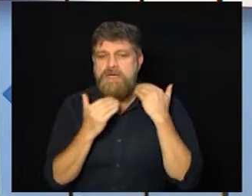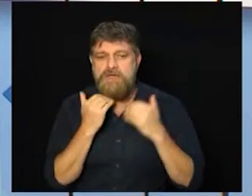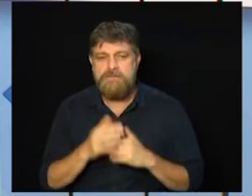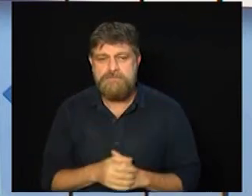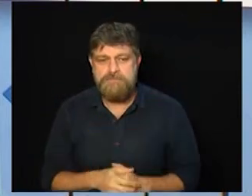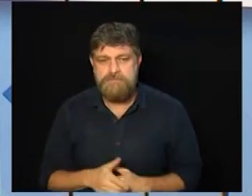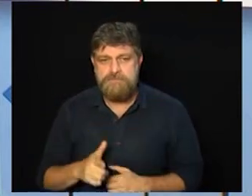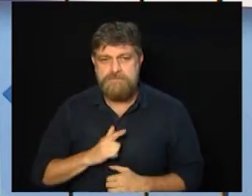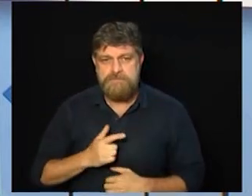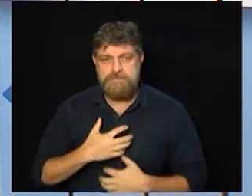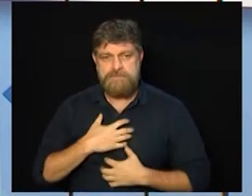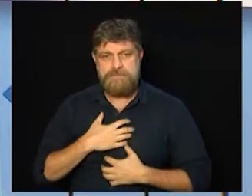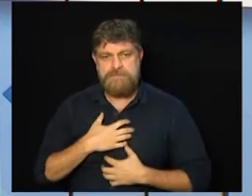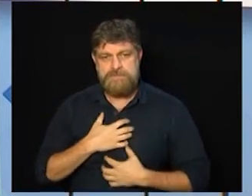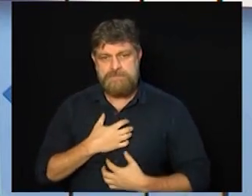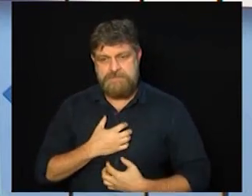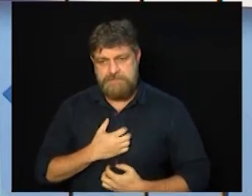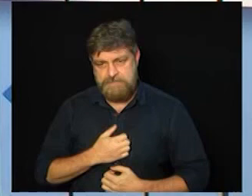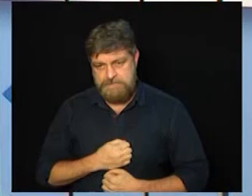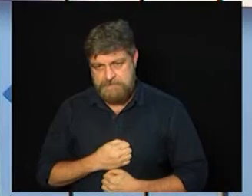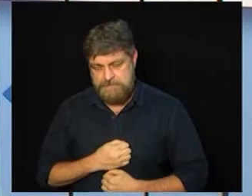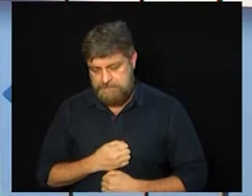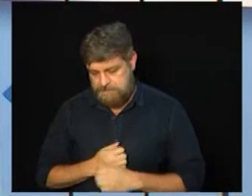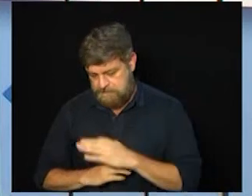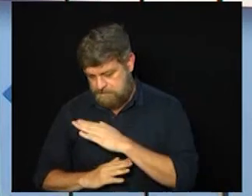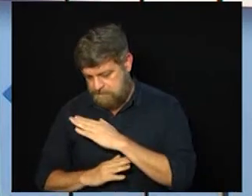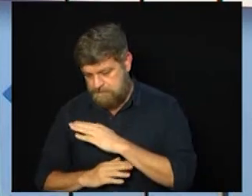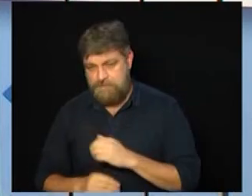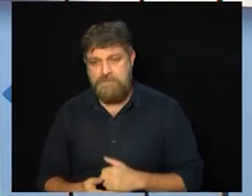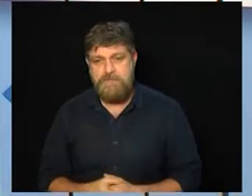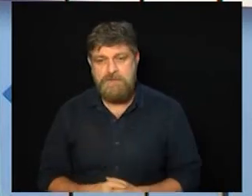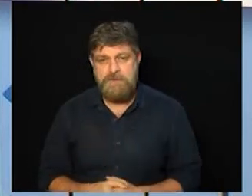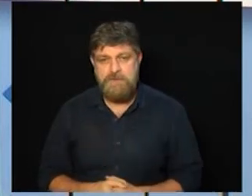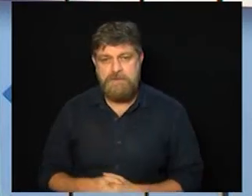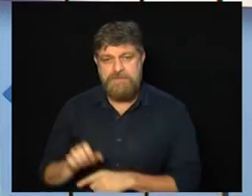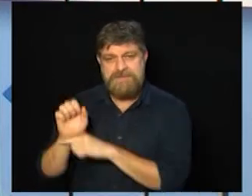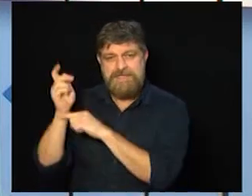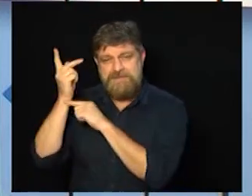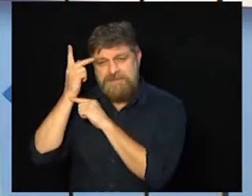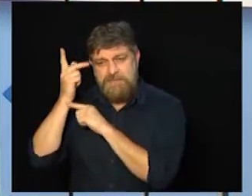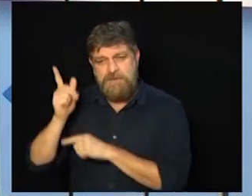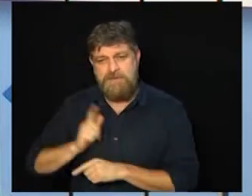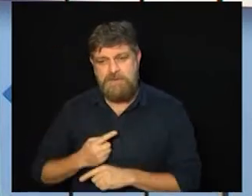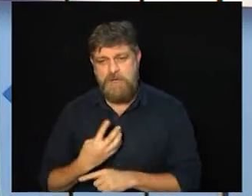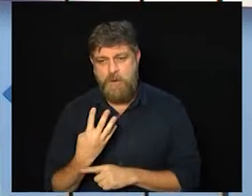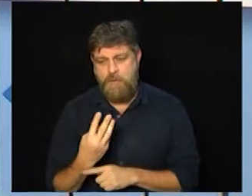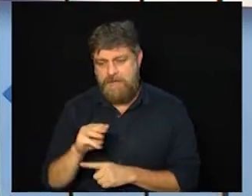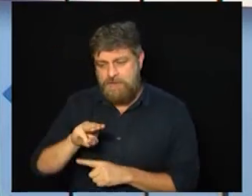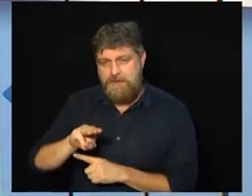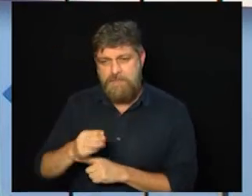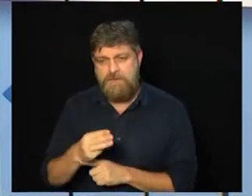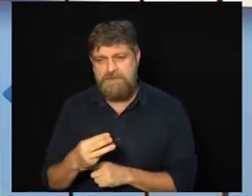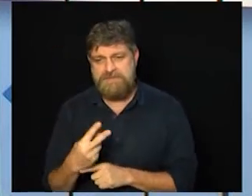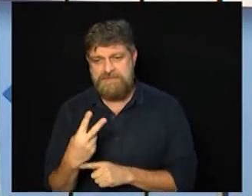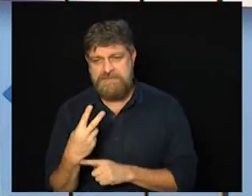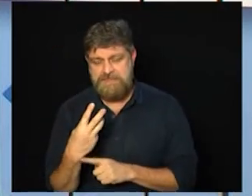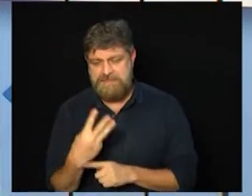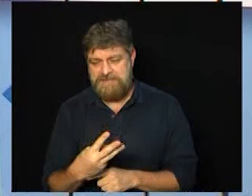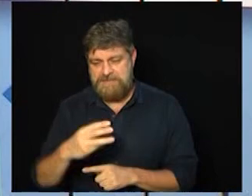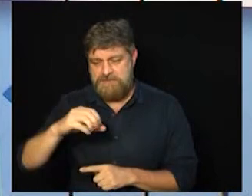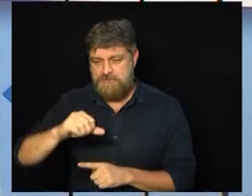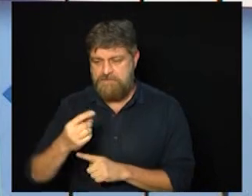doença e ficam aqui as condolências da TV Câmara Campinas no Estado de São Paulo são 4 milhões